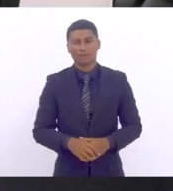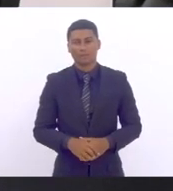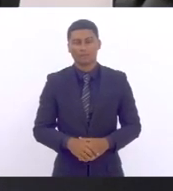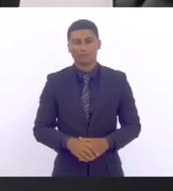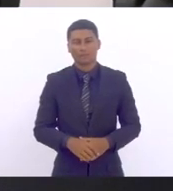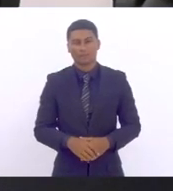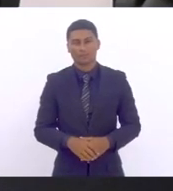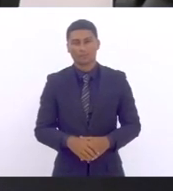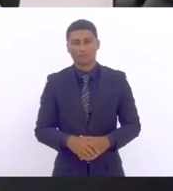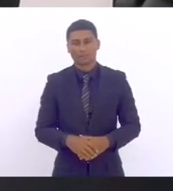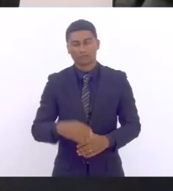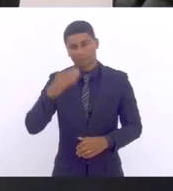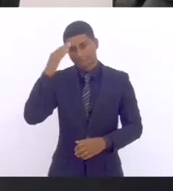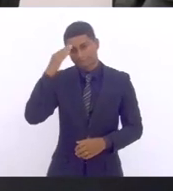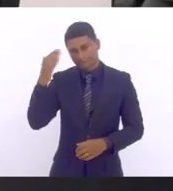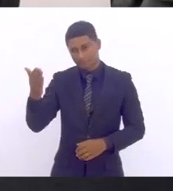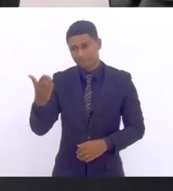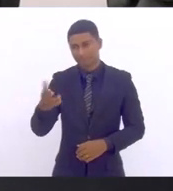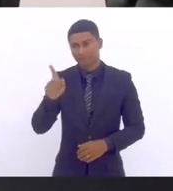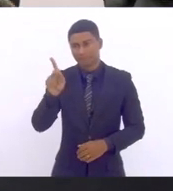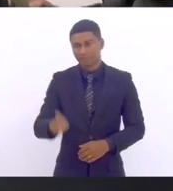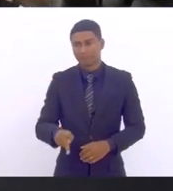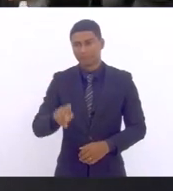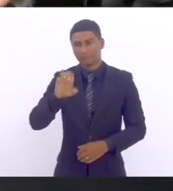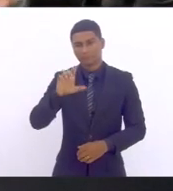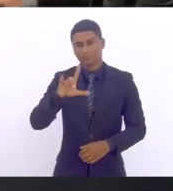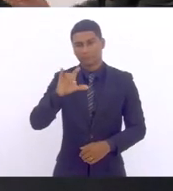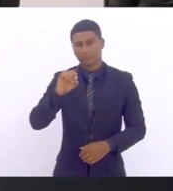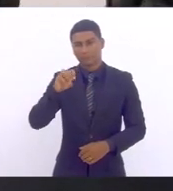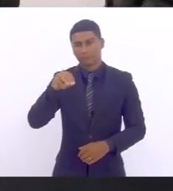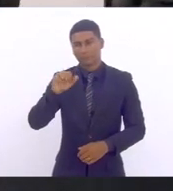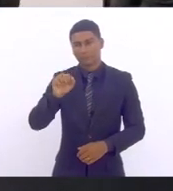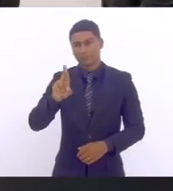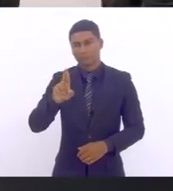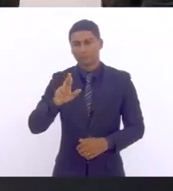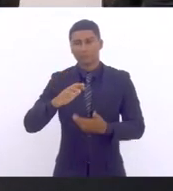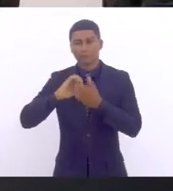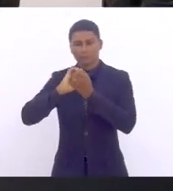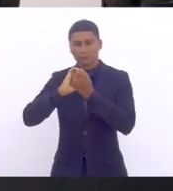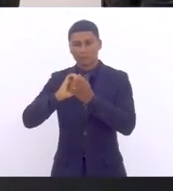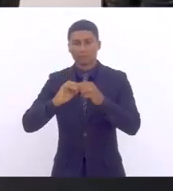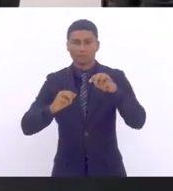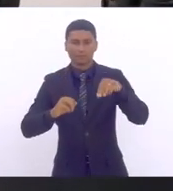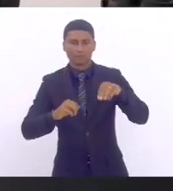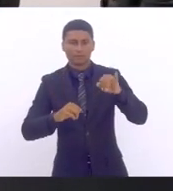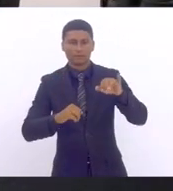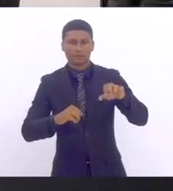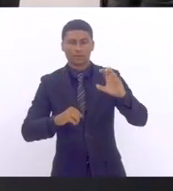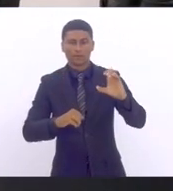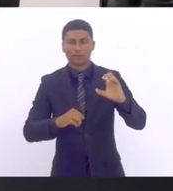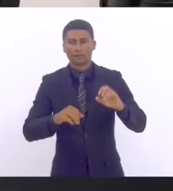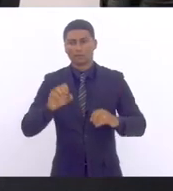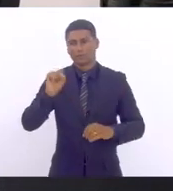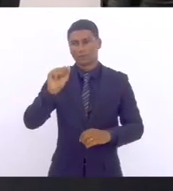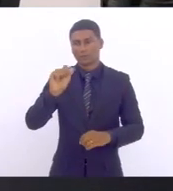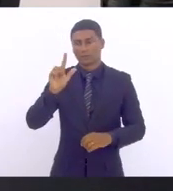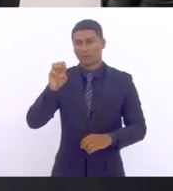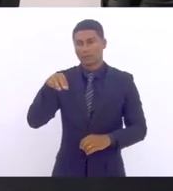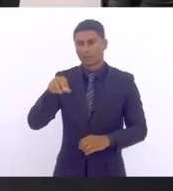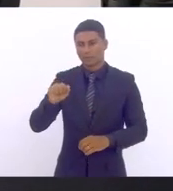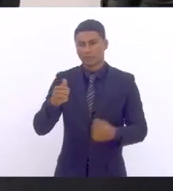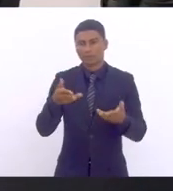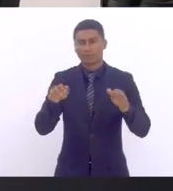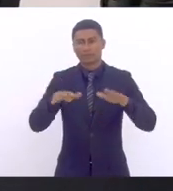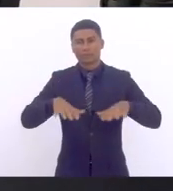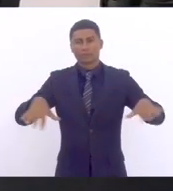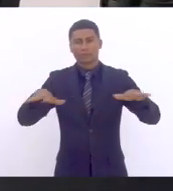Obrigado, ilustríssimo presidente, deputado Eliomar Coelho. Cumprimento também o deputado Carlos Mink, Coronel Salema, todos os demais